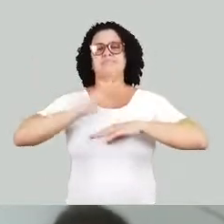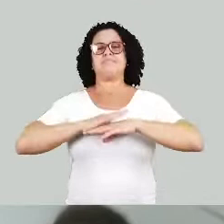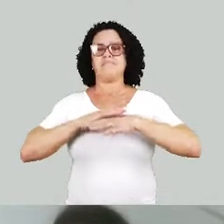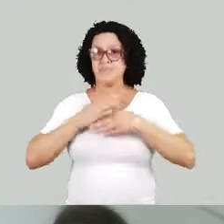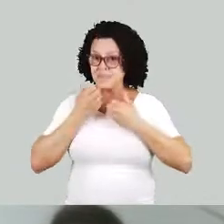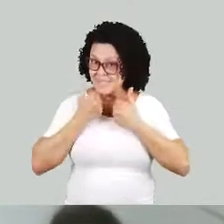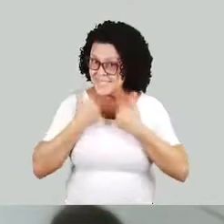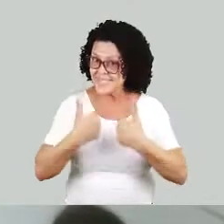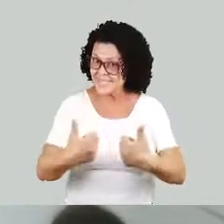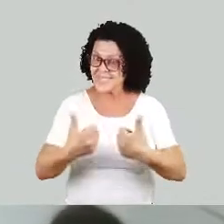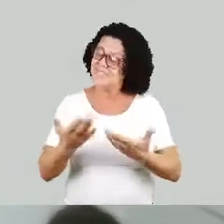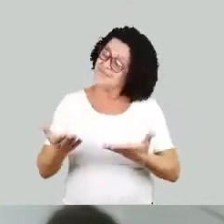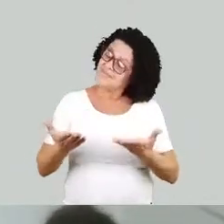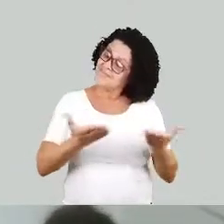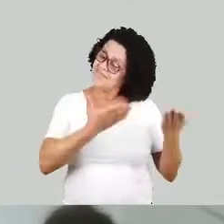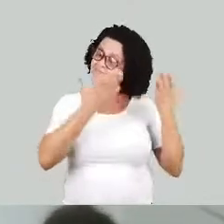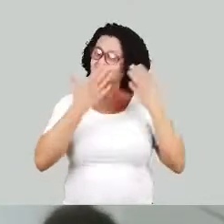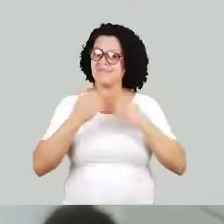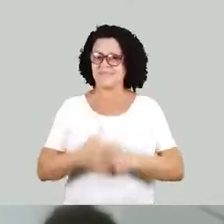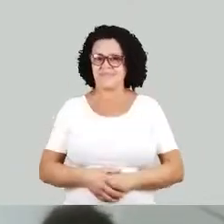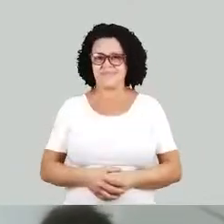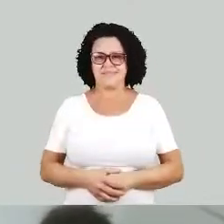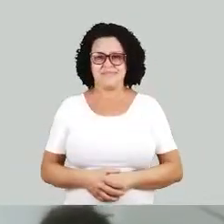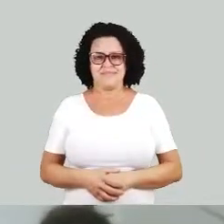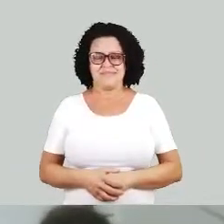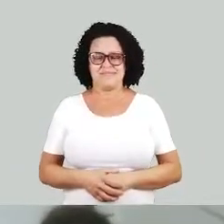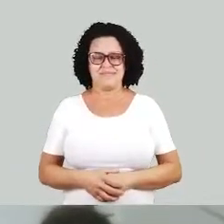tá bom? Então vamos lá.